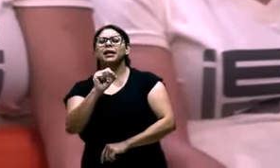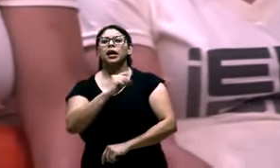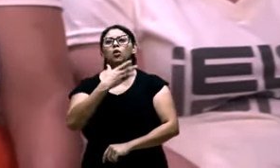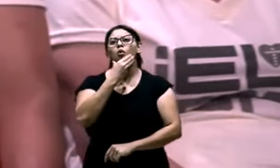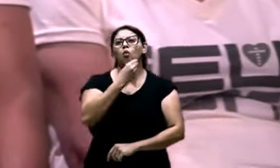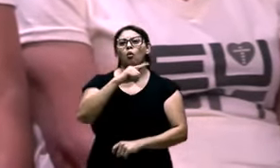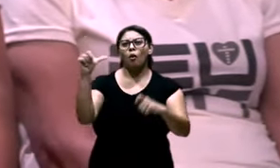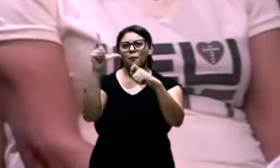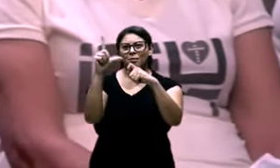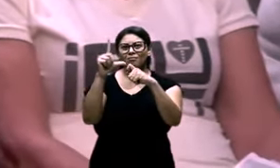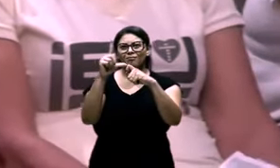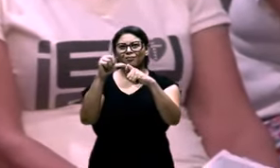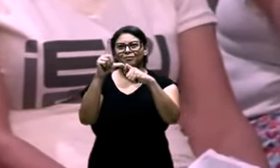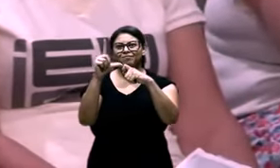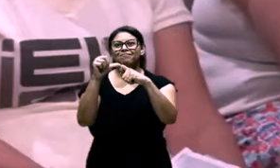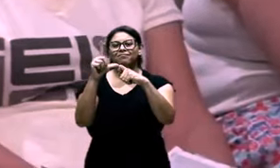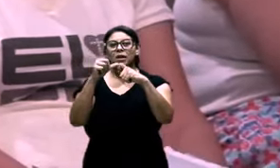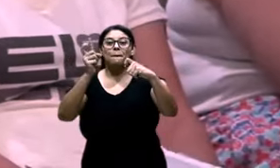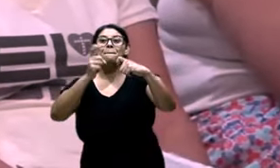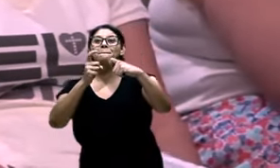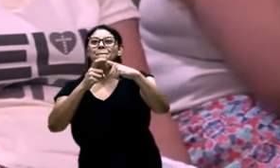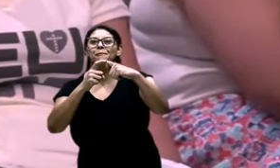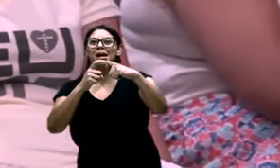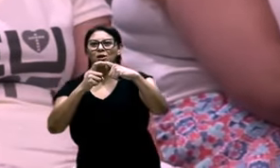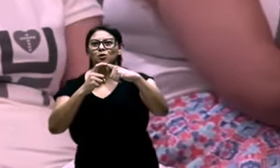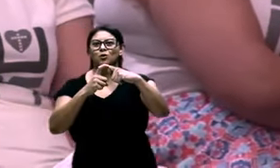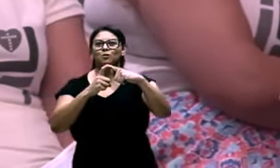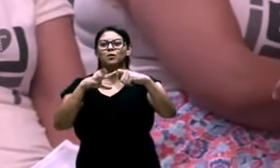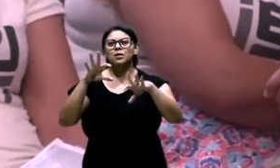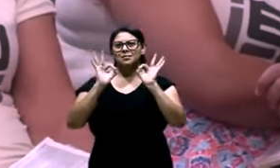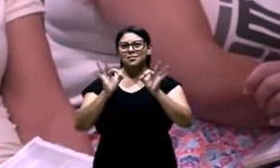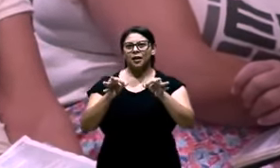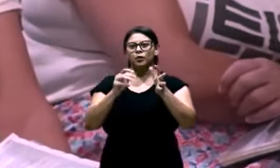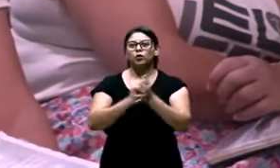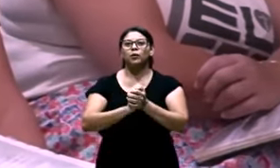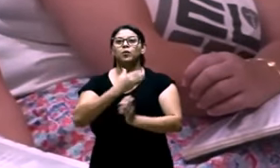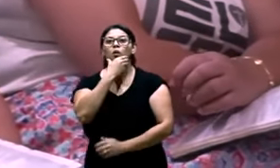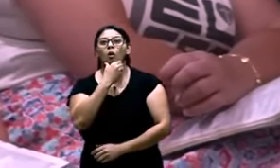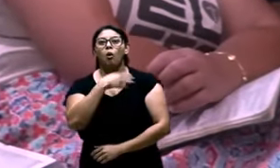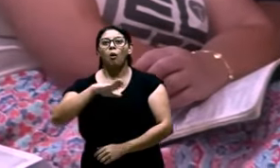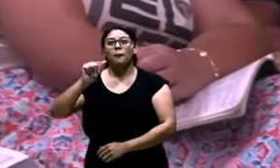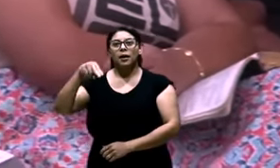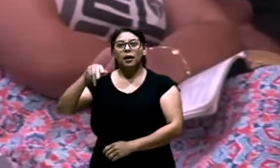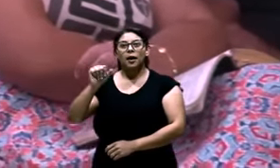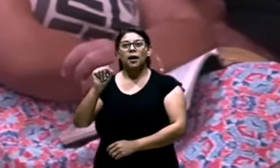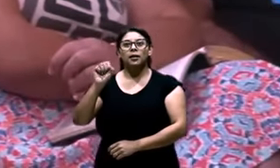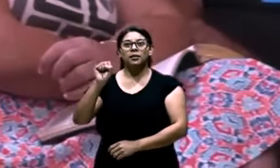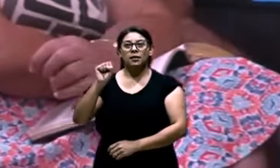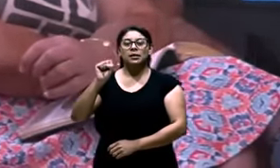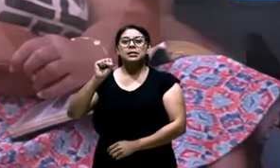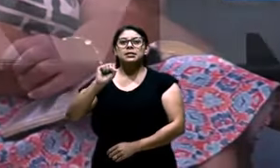corrompida. Como ele é médico e ético, ele diz: havendo Anás e Caifás sumos sacerdotes. Quando